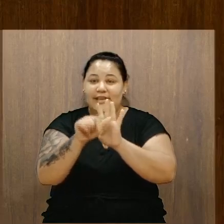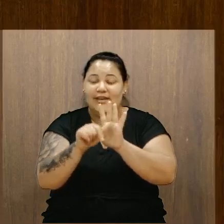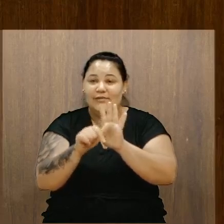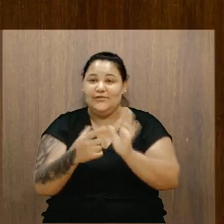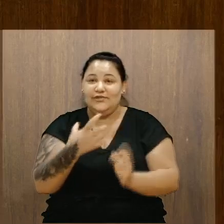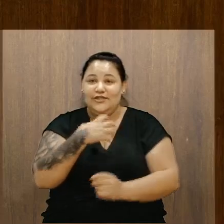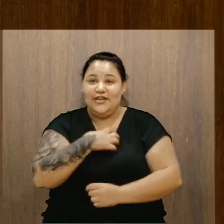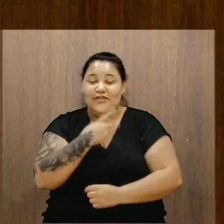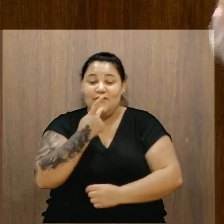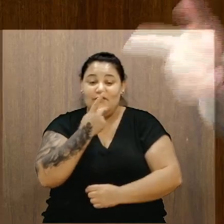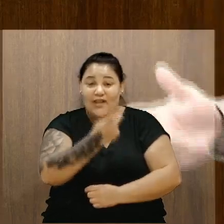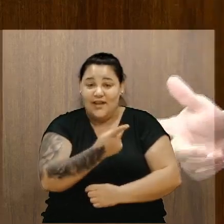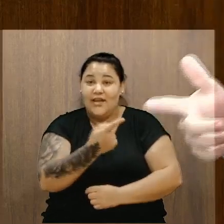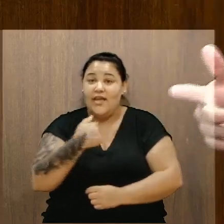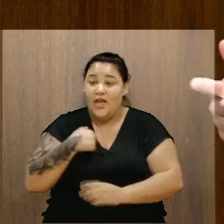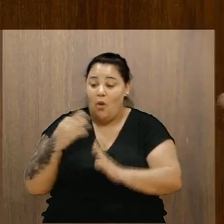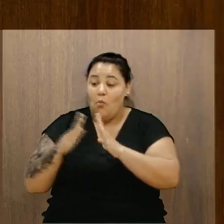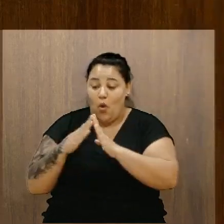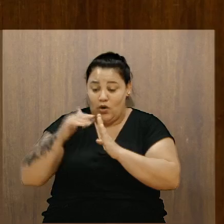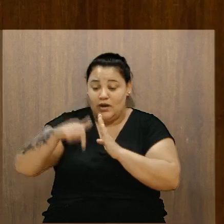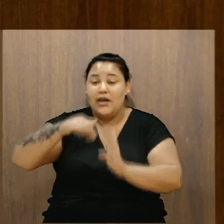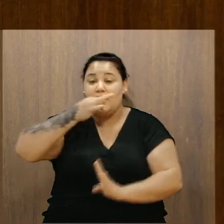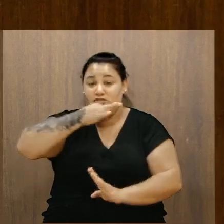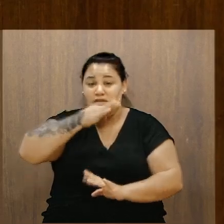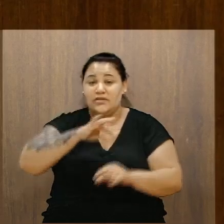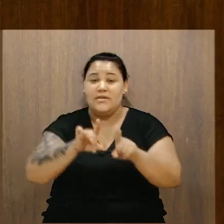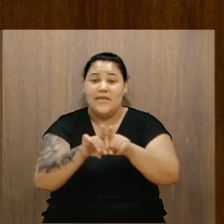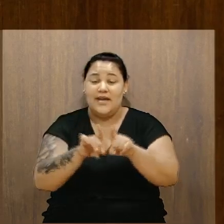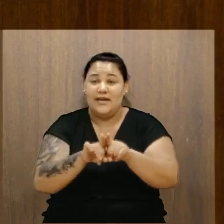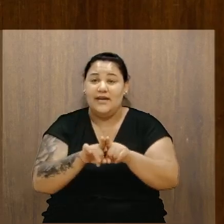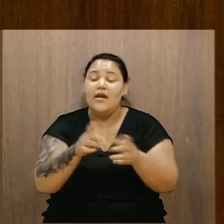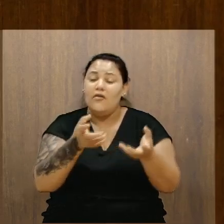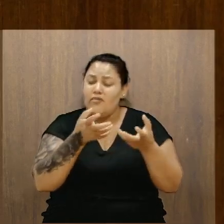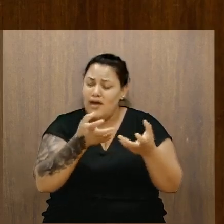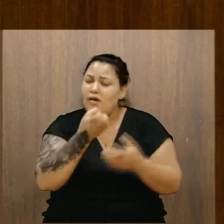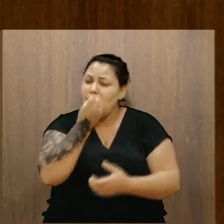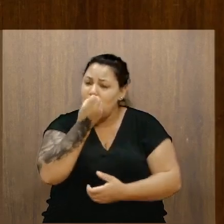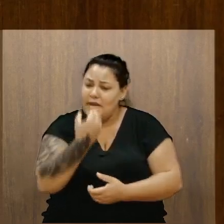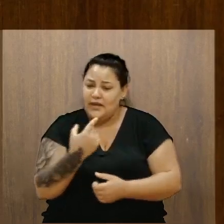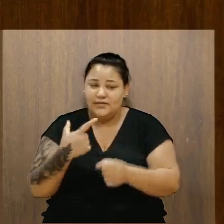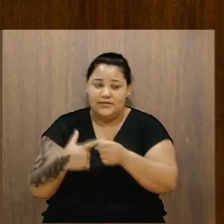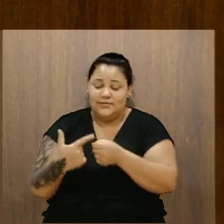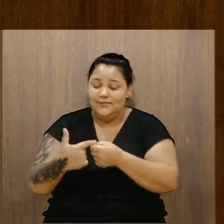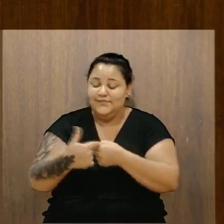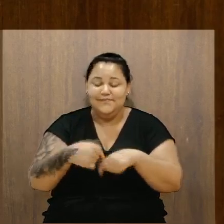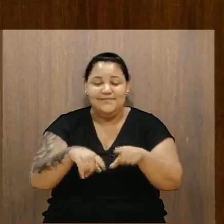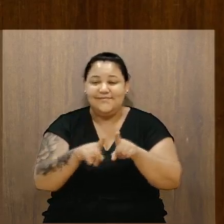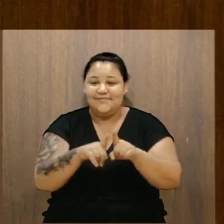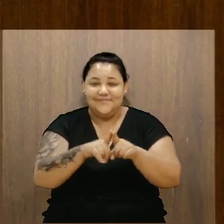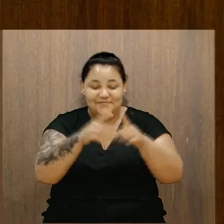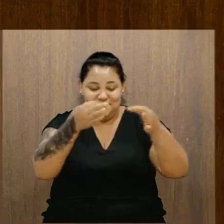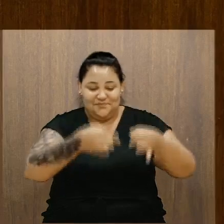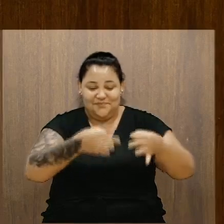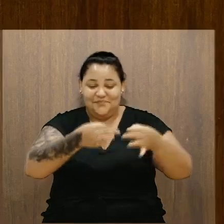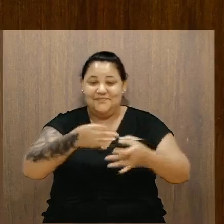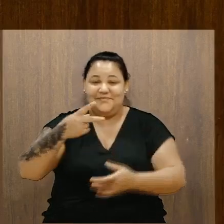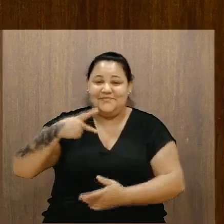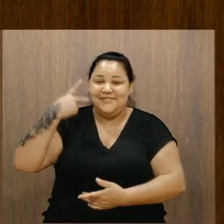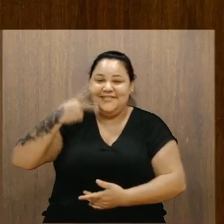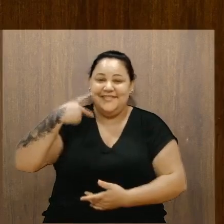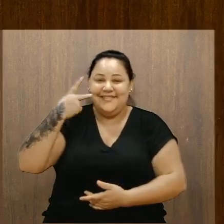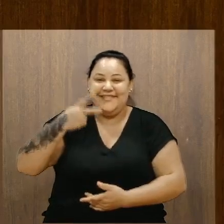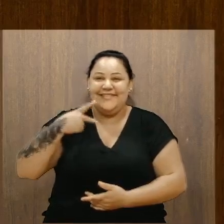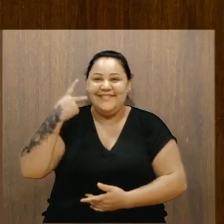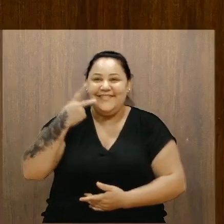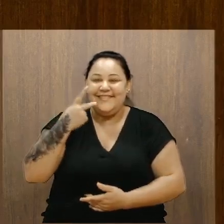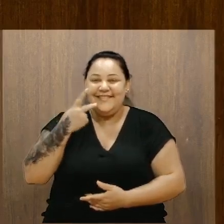forma, reafirmei para o senhor, eu moro aqui também. Eu moro em Caxias, quero o bem da cidade, tenho certeza que os vereadores do PL que fazem oposição também querem o bem da cidade.